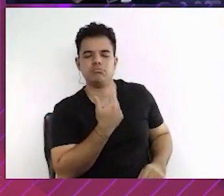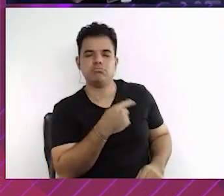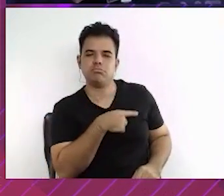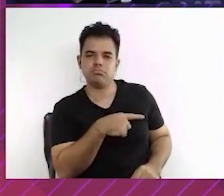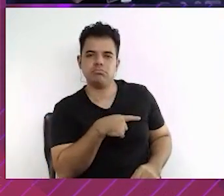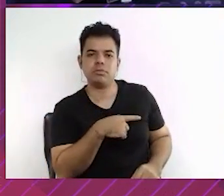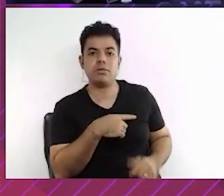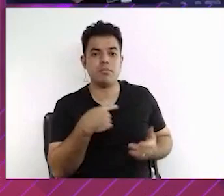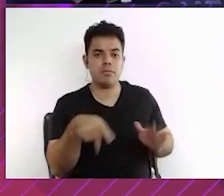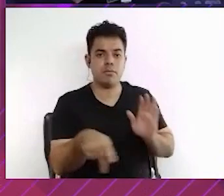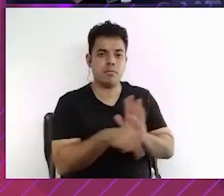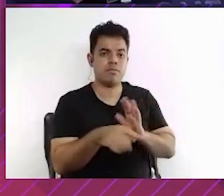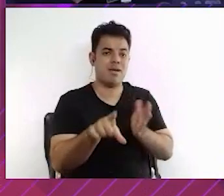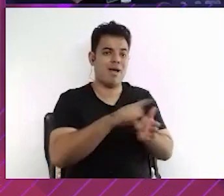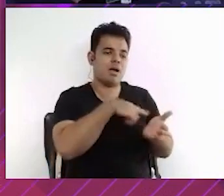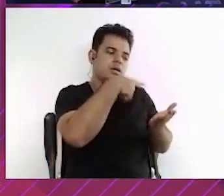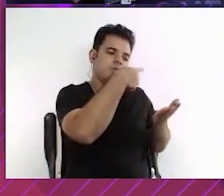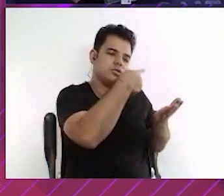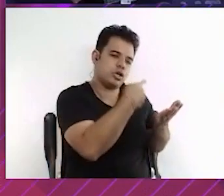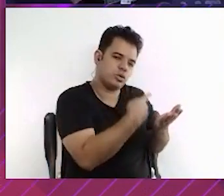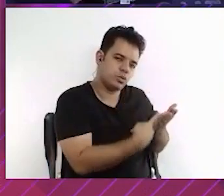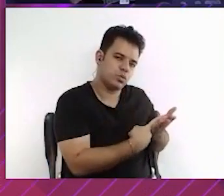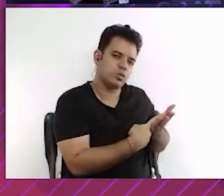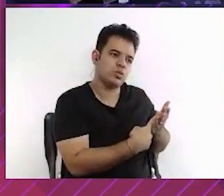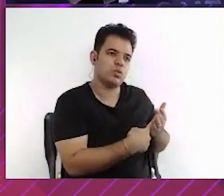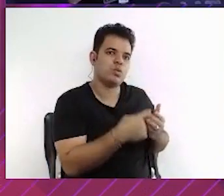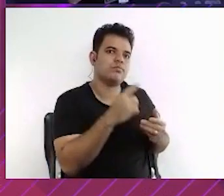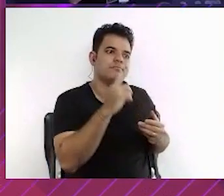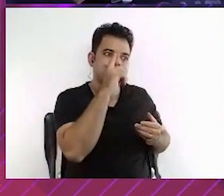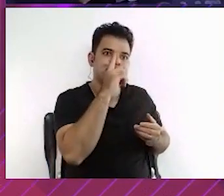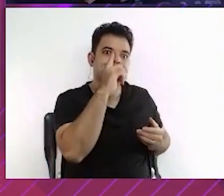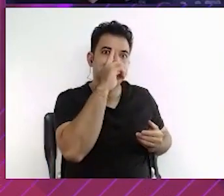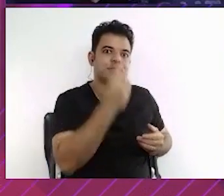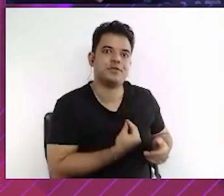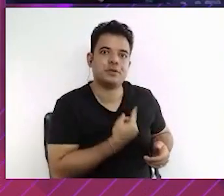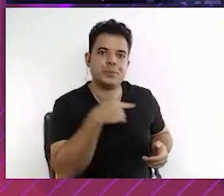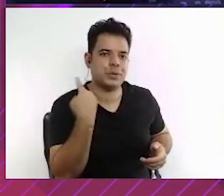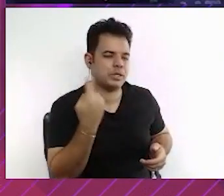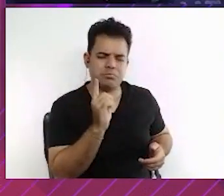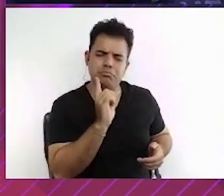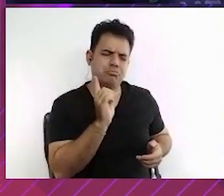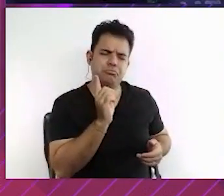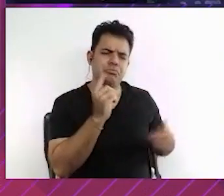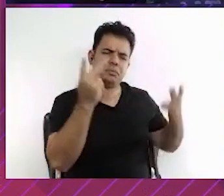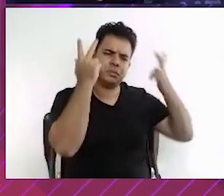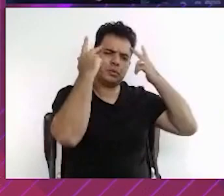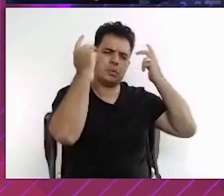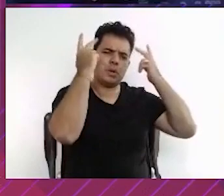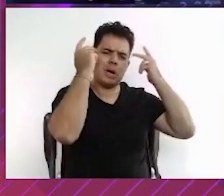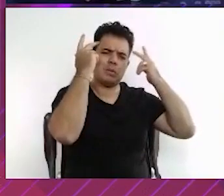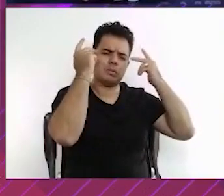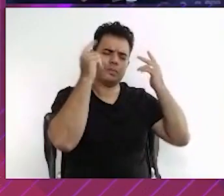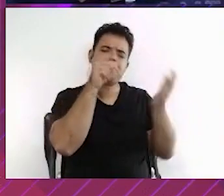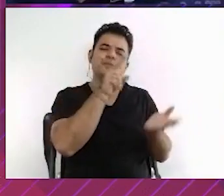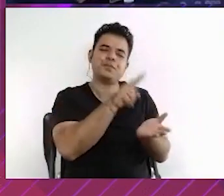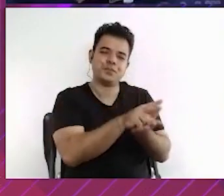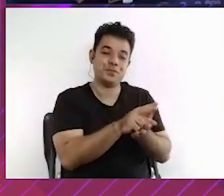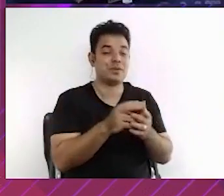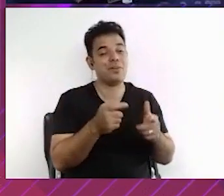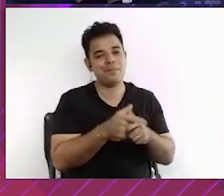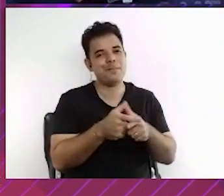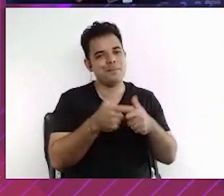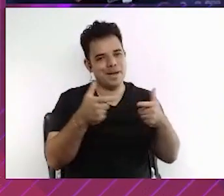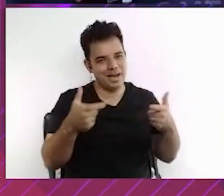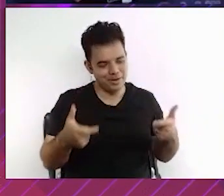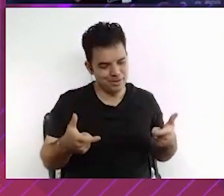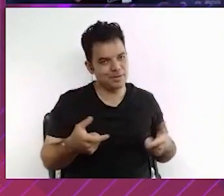que foi agendada sem nenhum risco de vida, tranquilo. Aí é uma internação normal. A maioria dos pacientes,